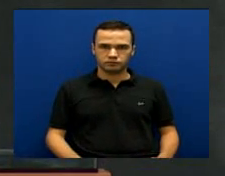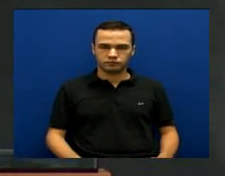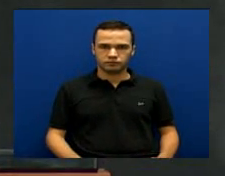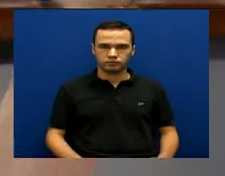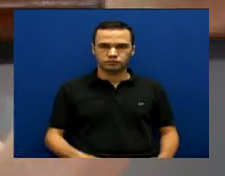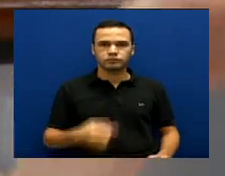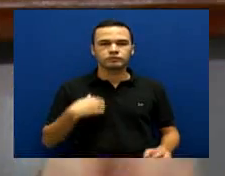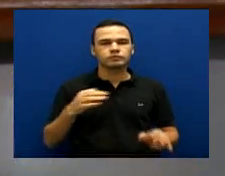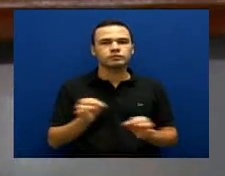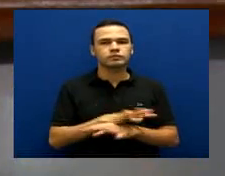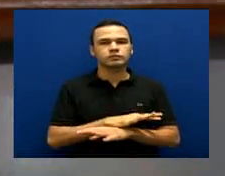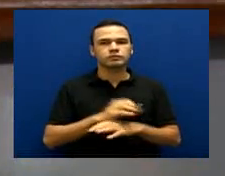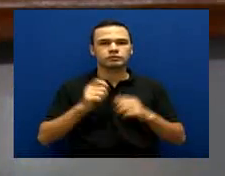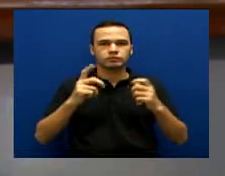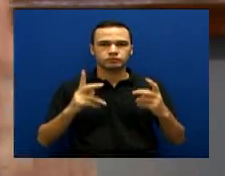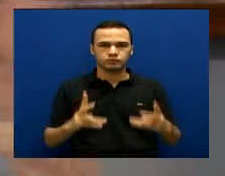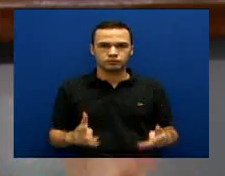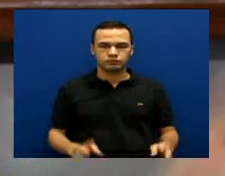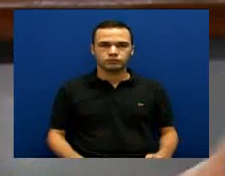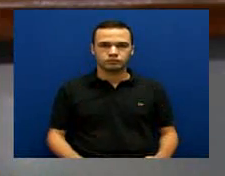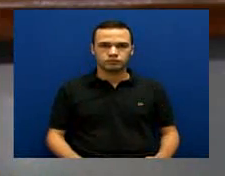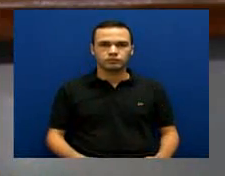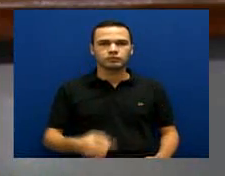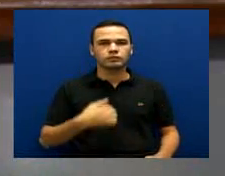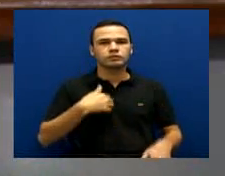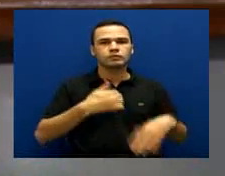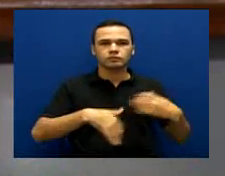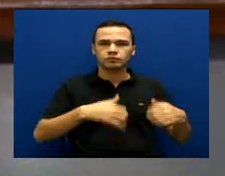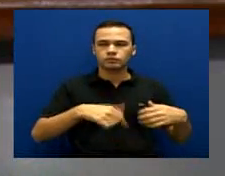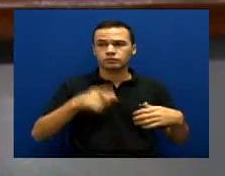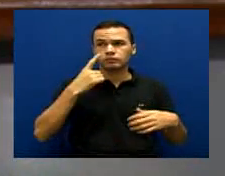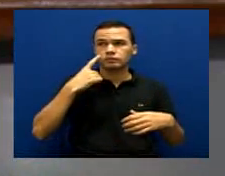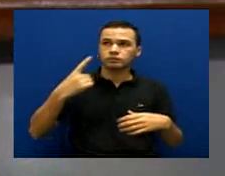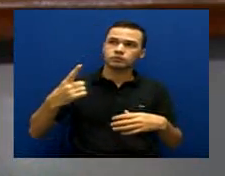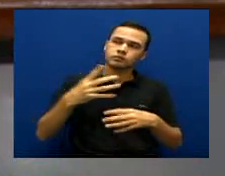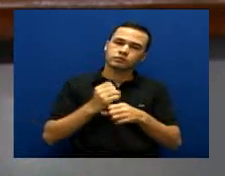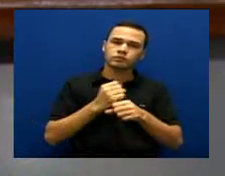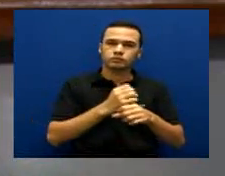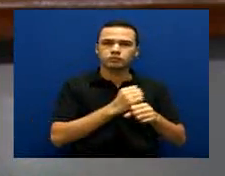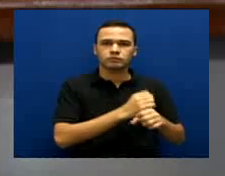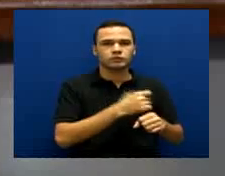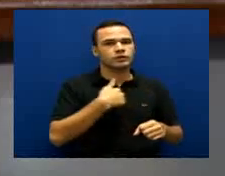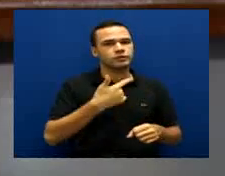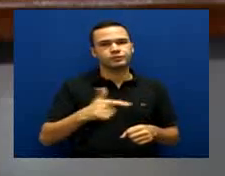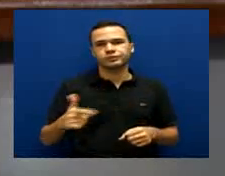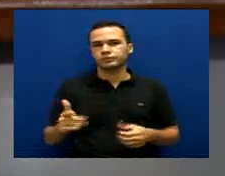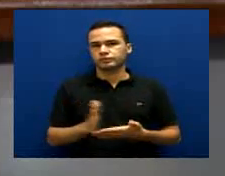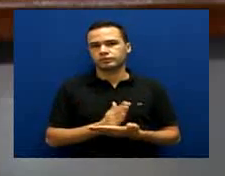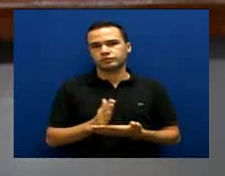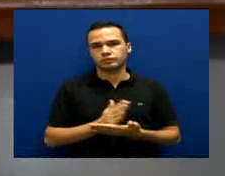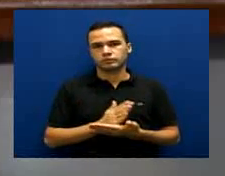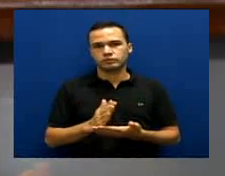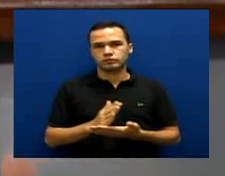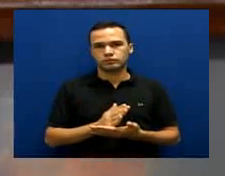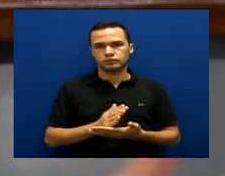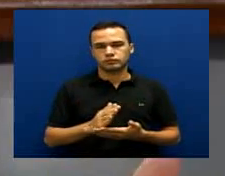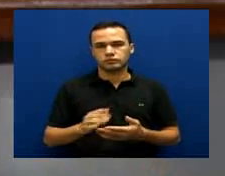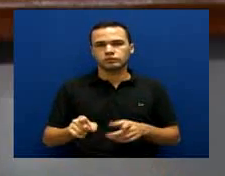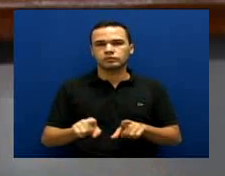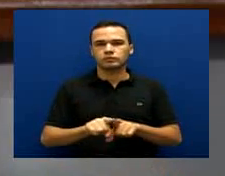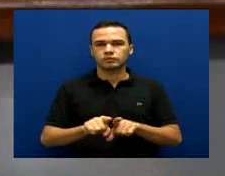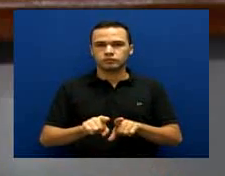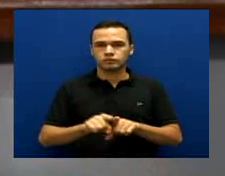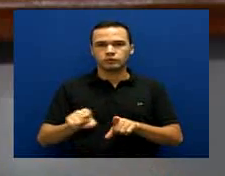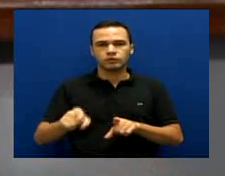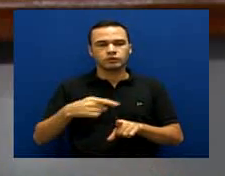termina que a a minha fala o que eu digo é a tradução dos números que estão aqui o que não estão aqui rock e do como como